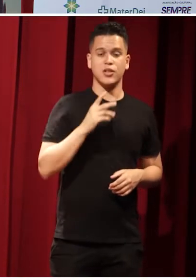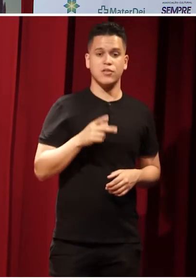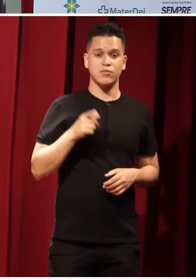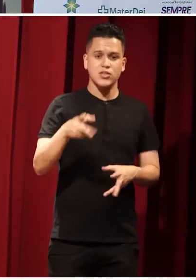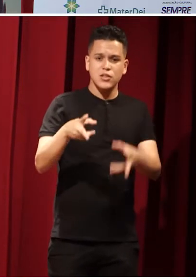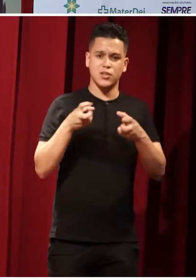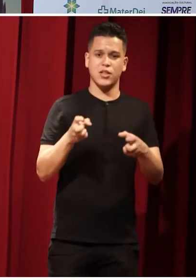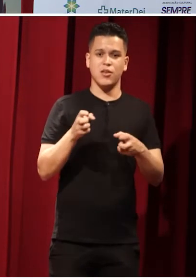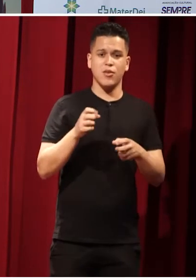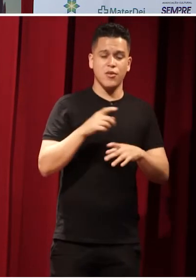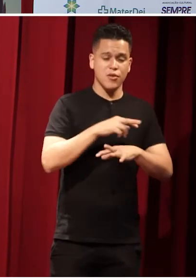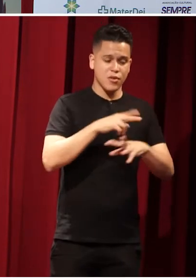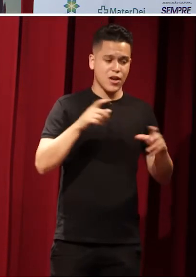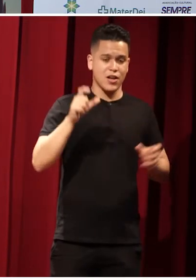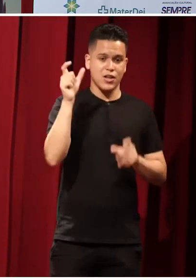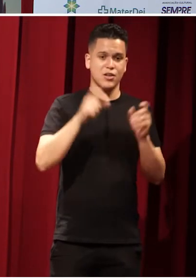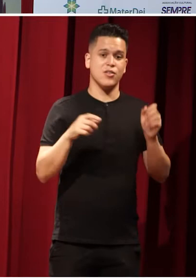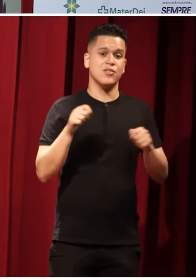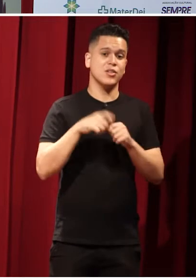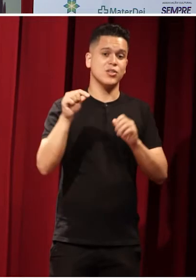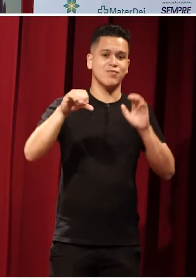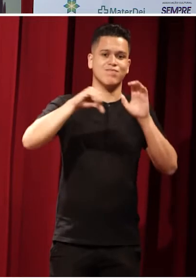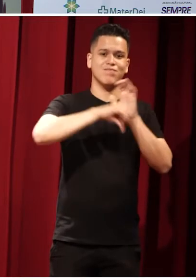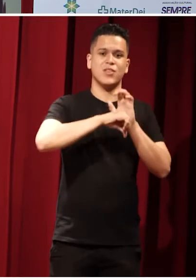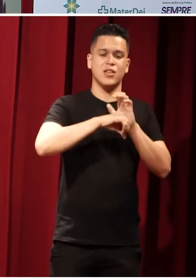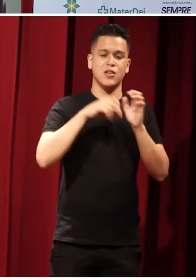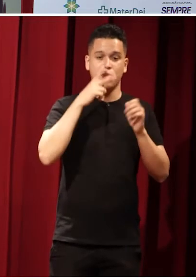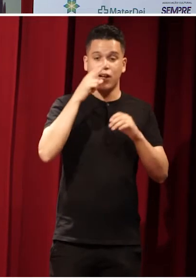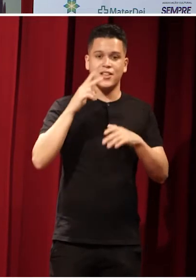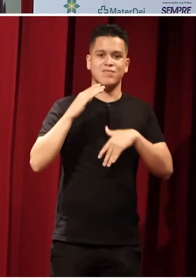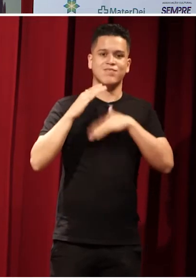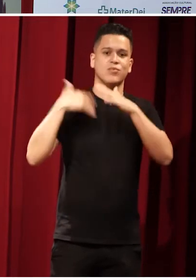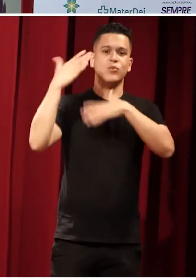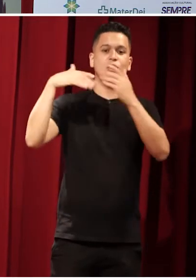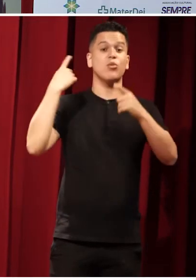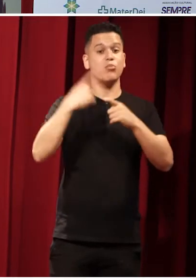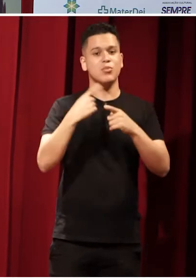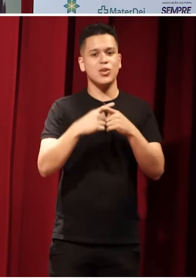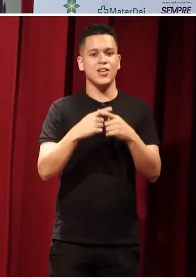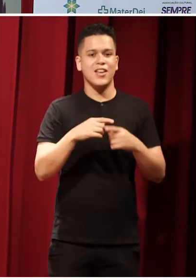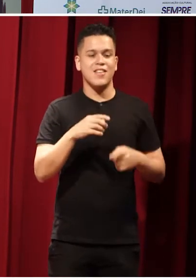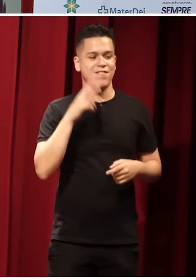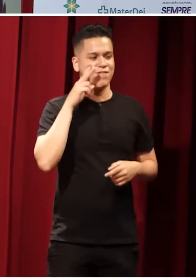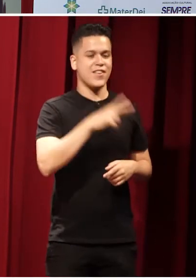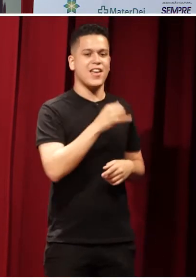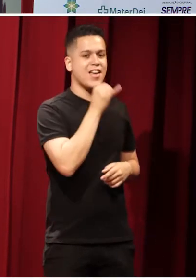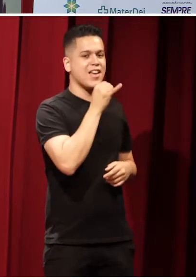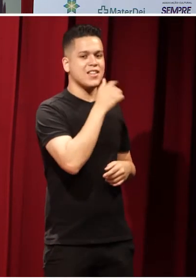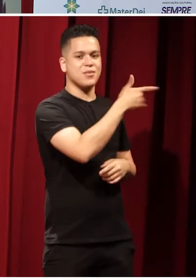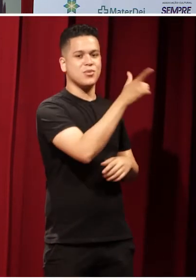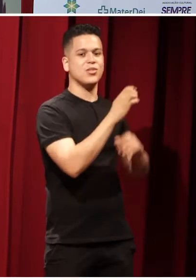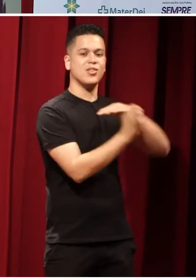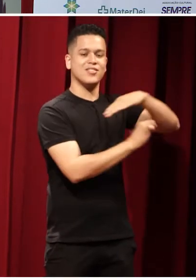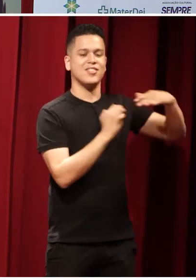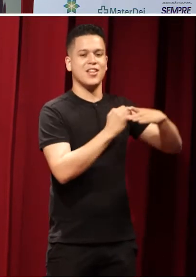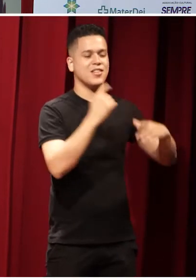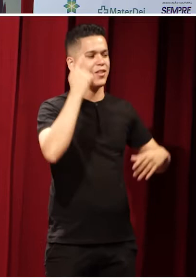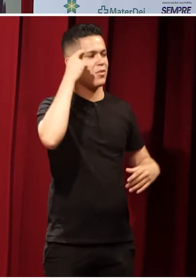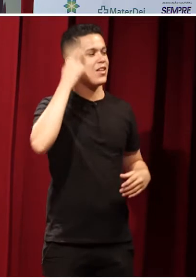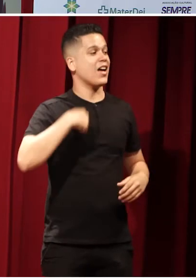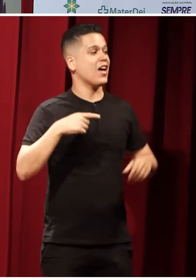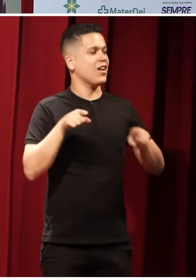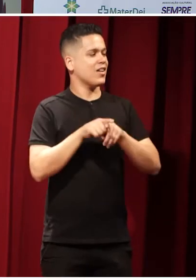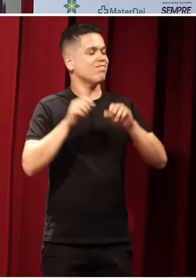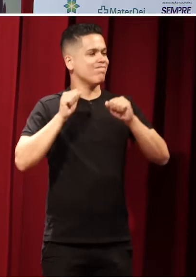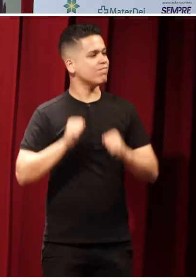é extremamente importante. Esse é o primeiro aspecto. Então, essa ignorância, essa bobagem, essa